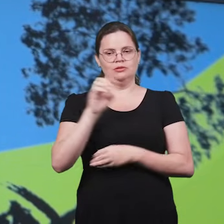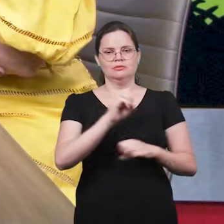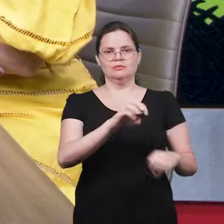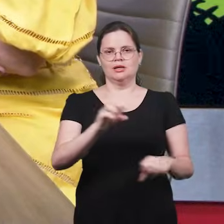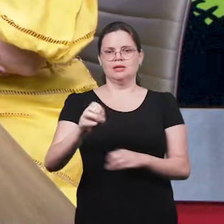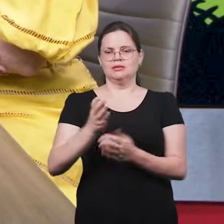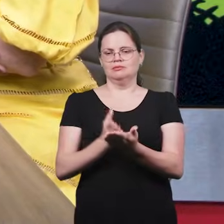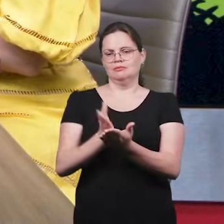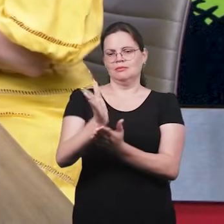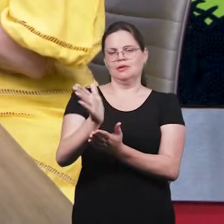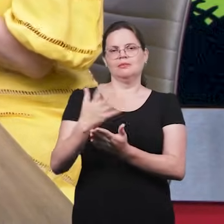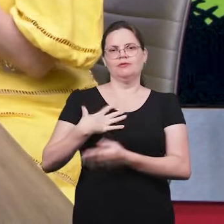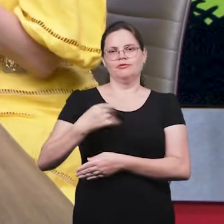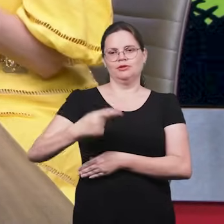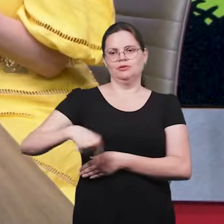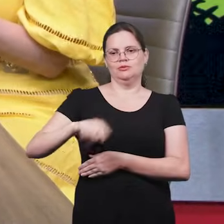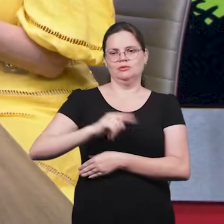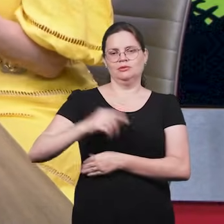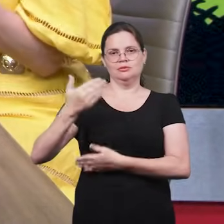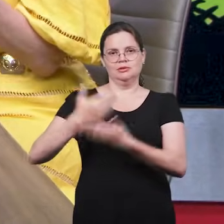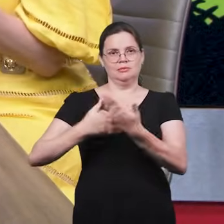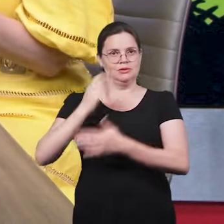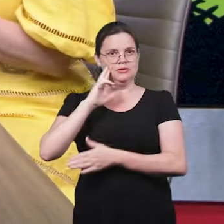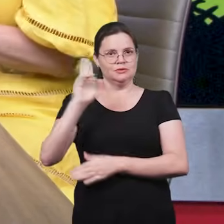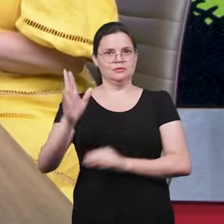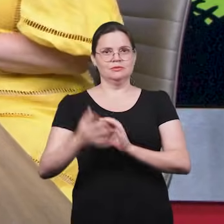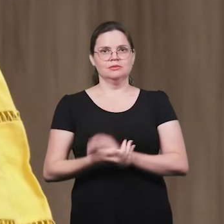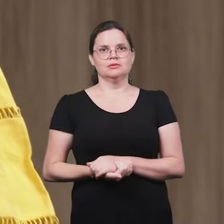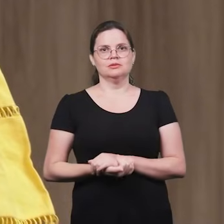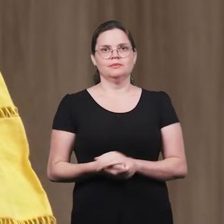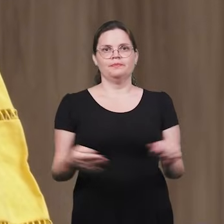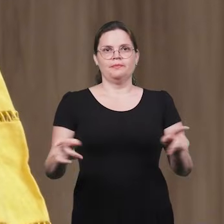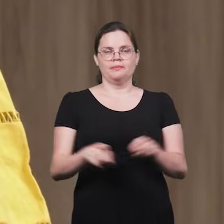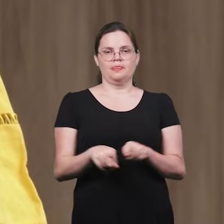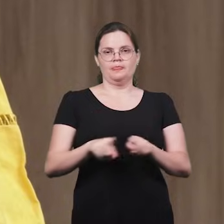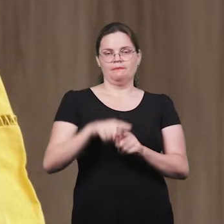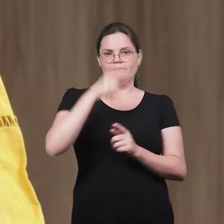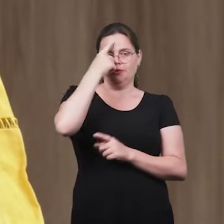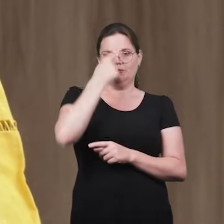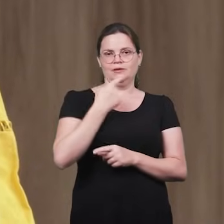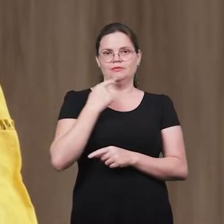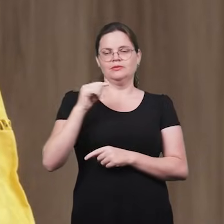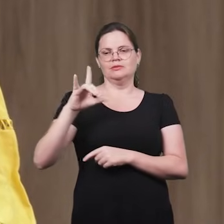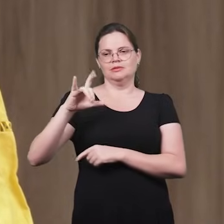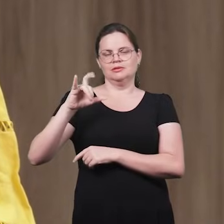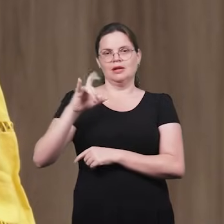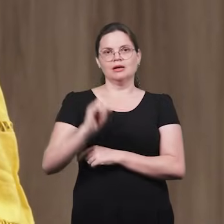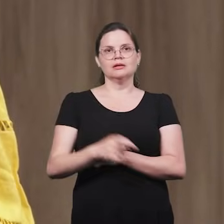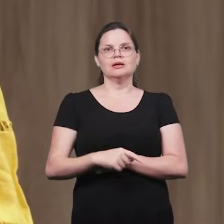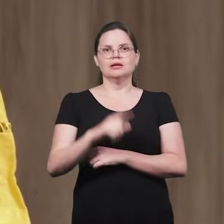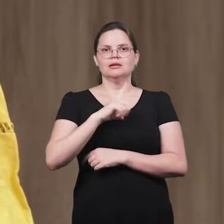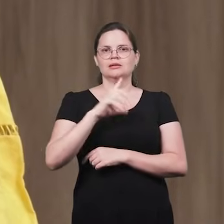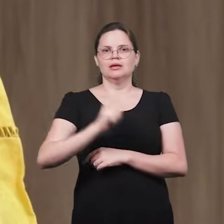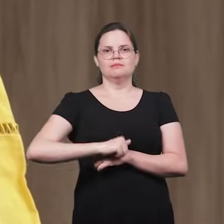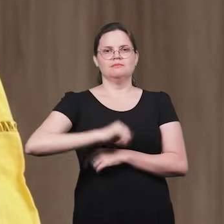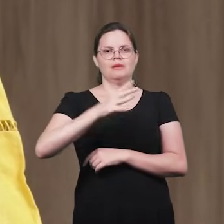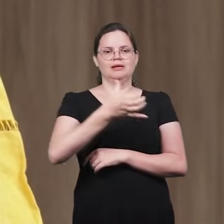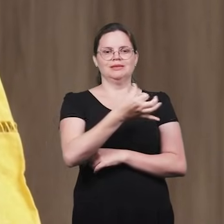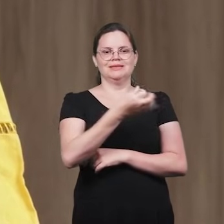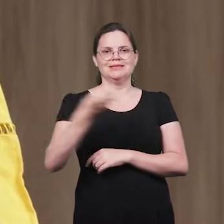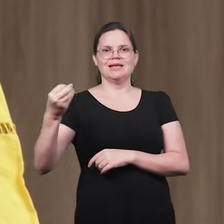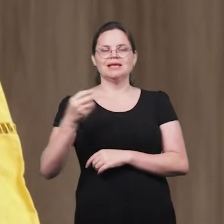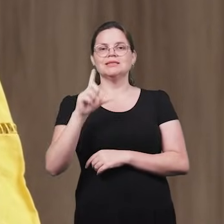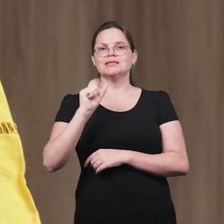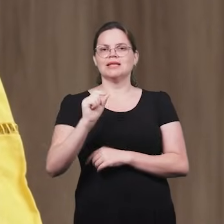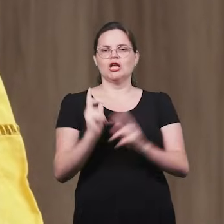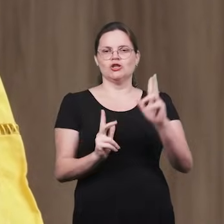não é, Fernanda? Isso mesmo, Kézia. E no perfil do Organização e Método do Instagram, nós temos mais de 600 recortes